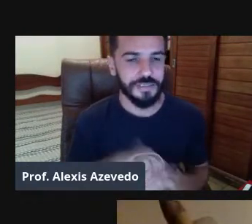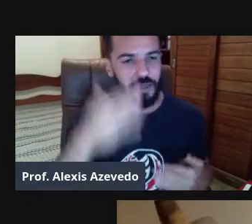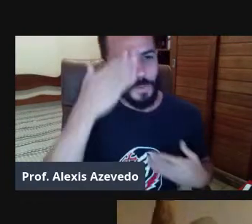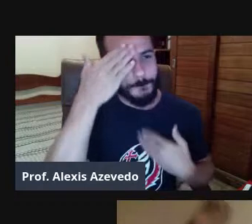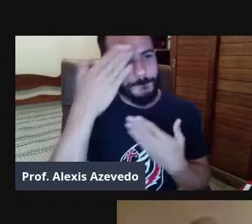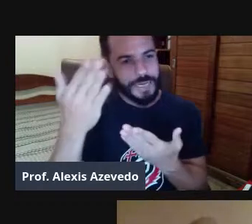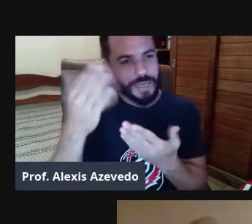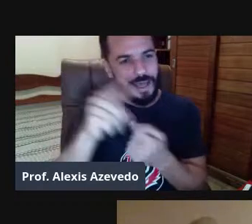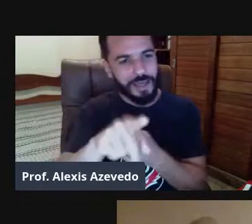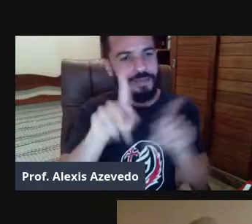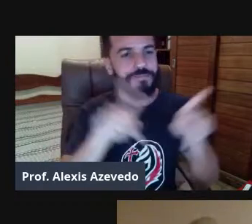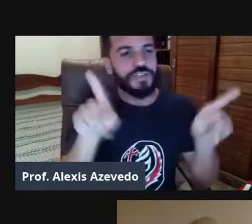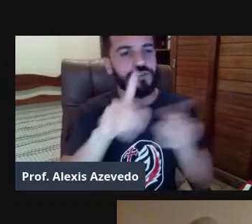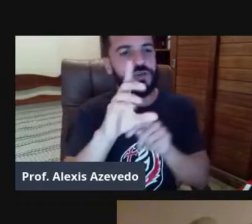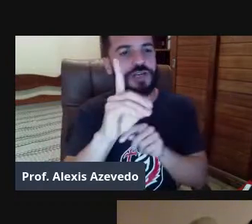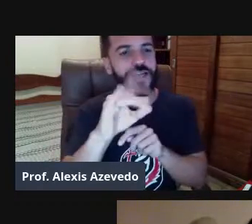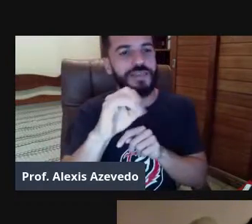Obrigada, Daniela.